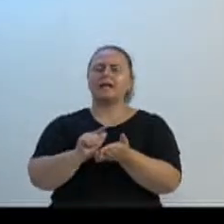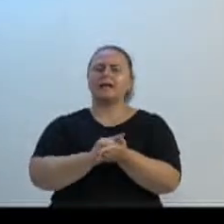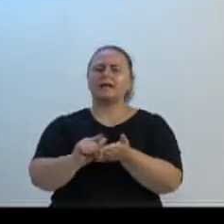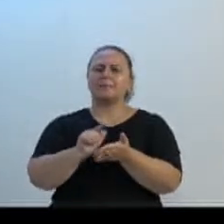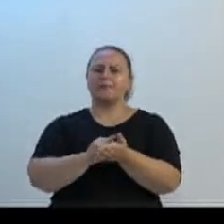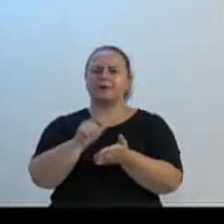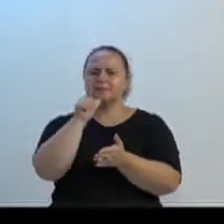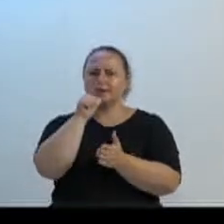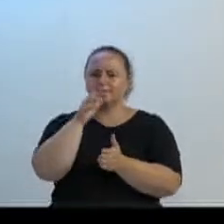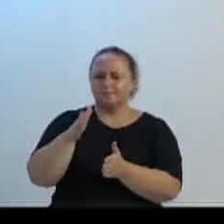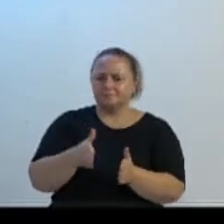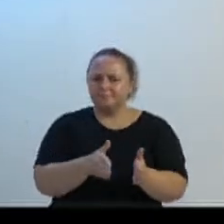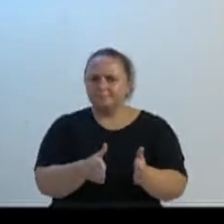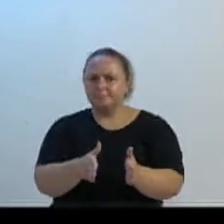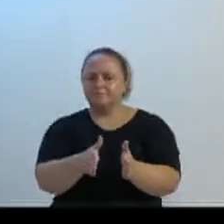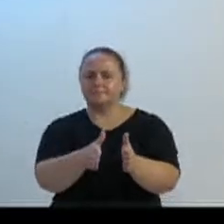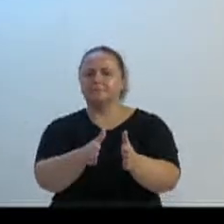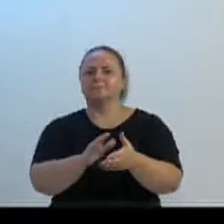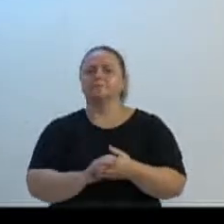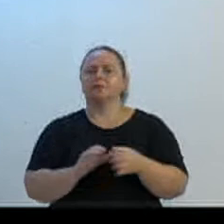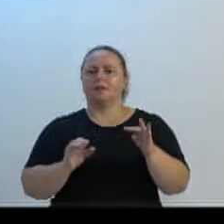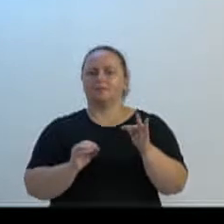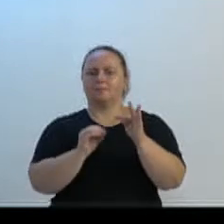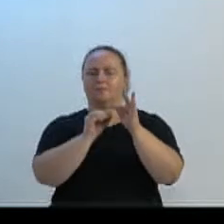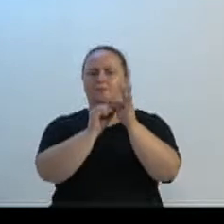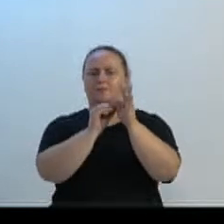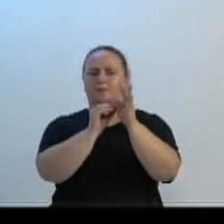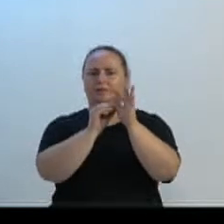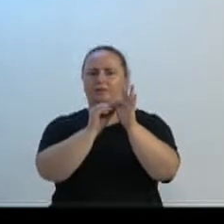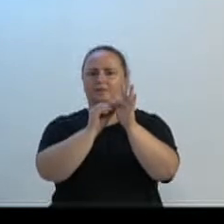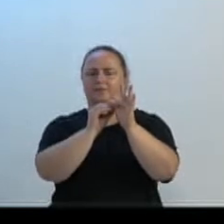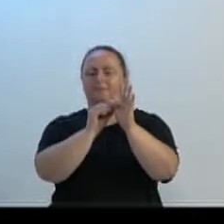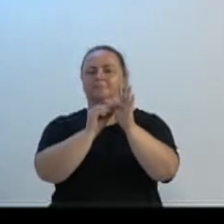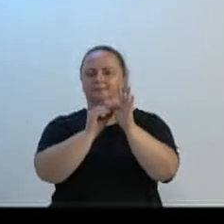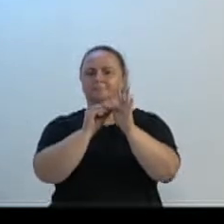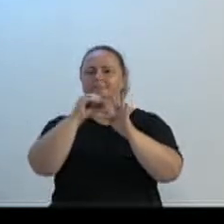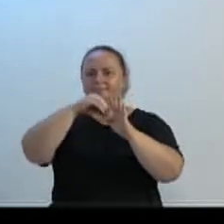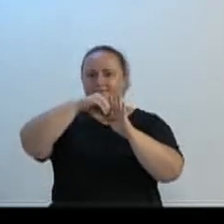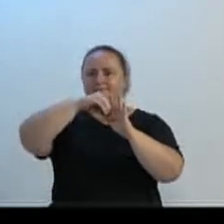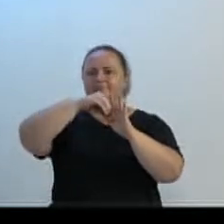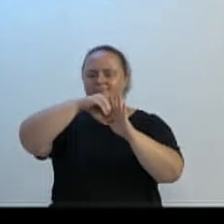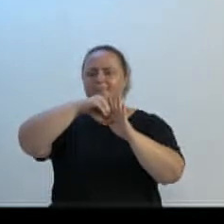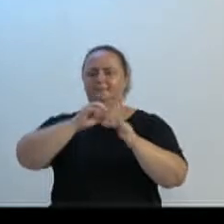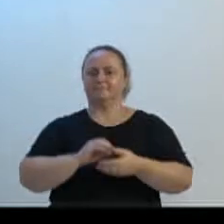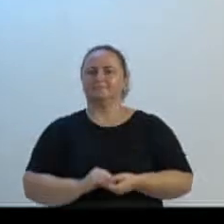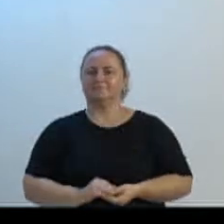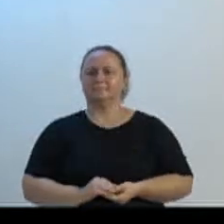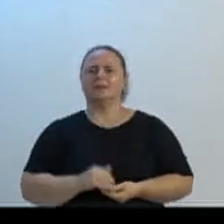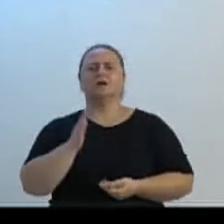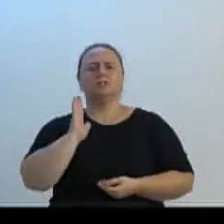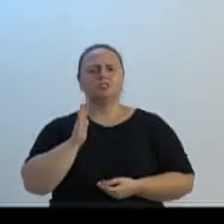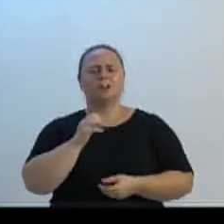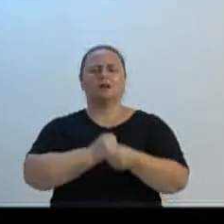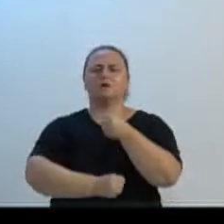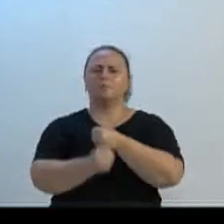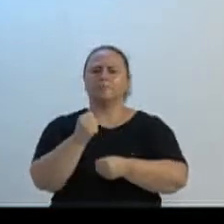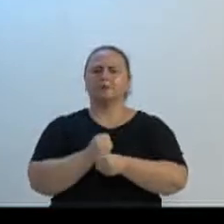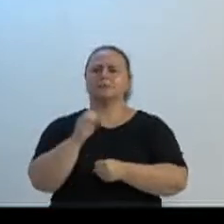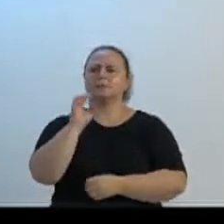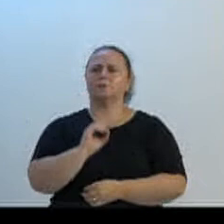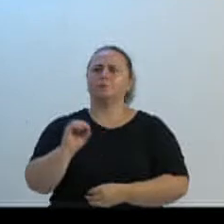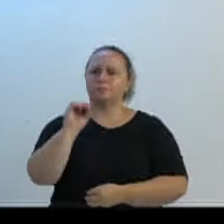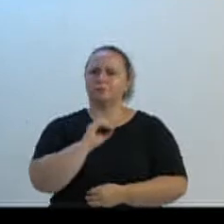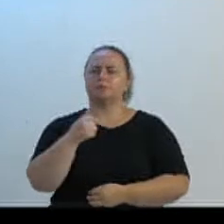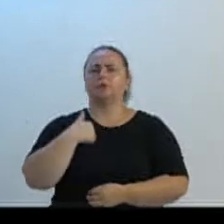fortaleza ribeirão esse que desde outubro do ano passado eu venho fazendo um trabalho indo da defesa civil